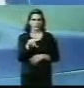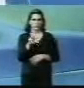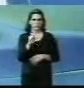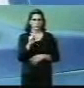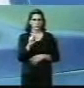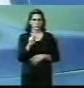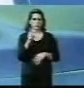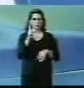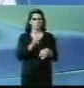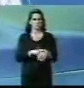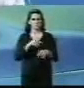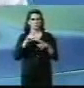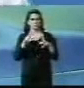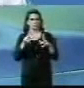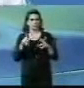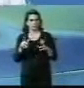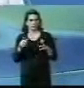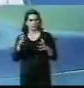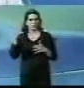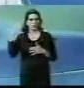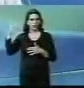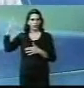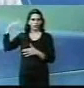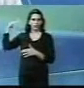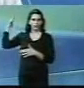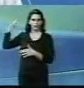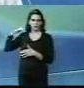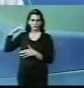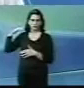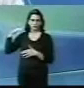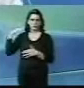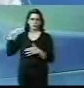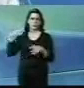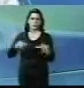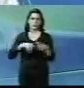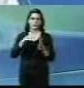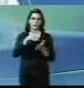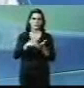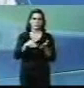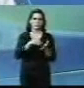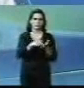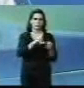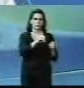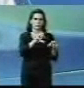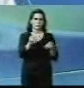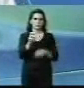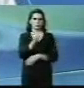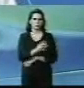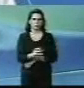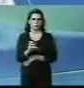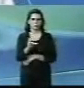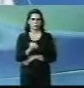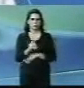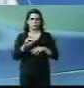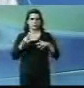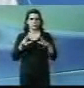tempo diferente do que quando eu trabalhava lá na Secretaria de Educação. Então, os tipos de acesso são diferenciados. Então, o tempo